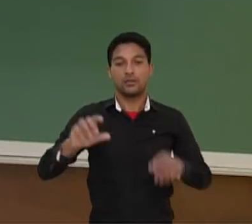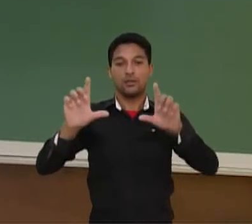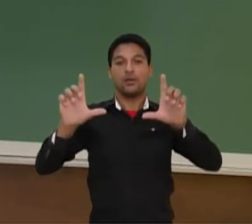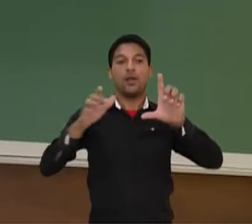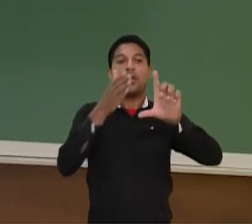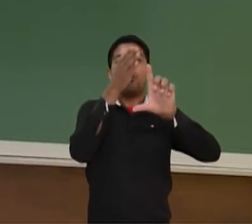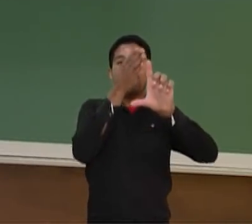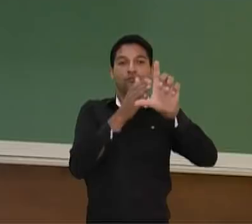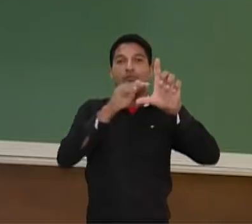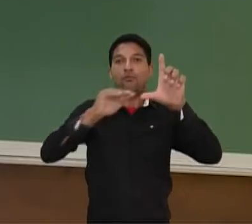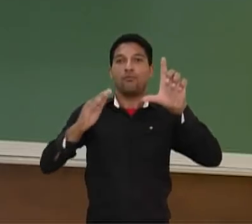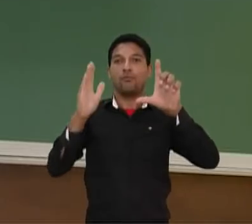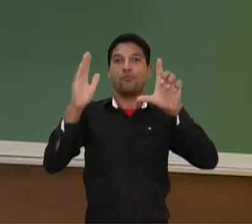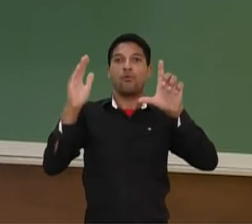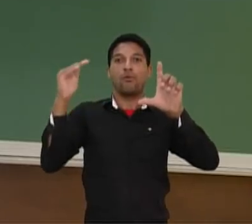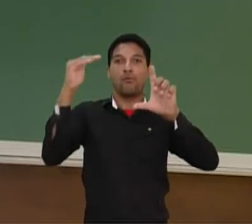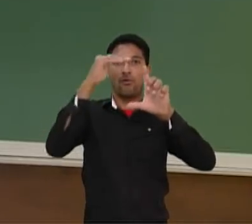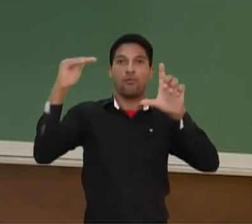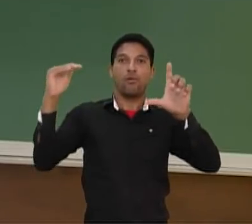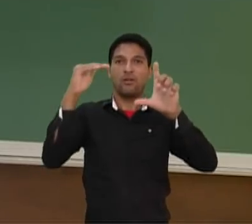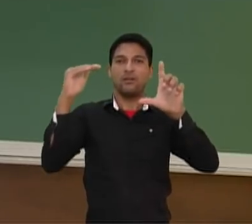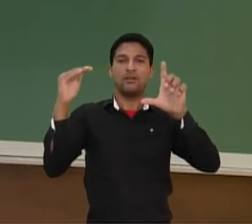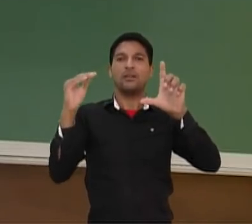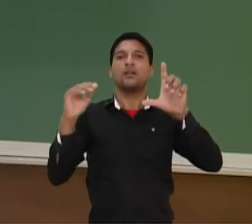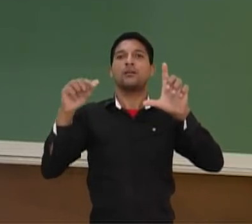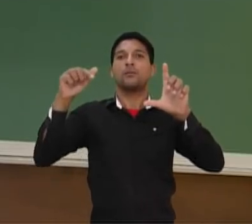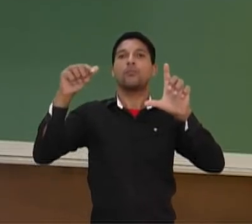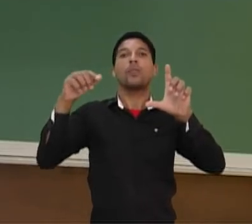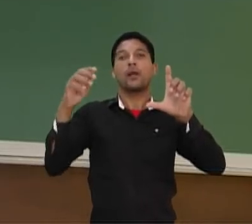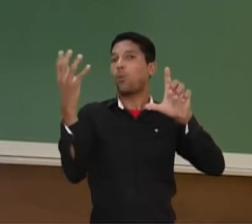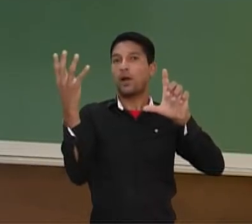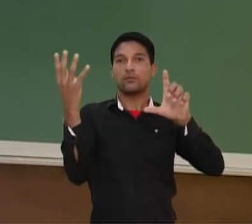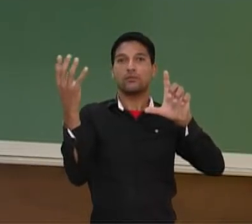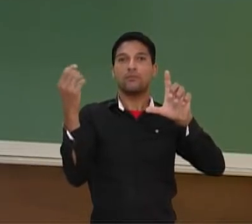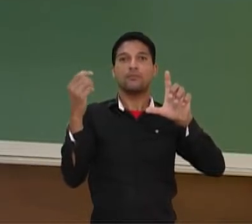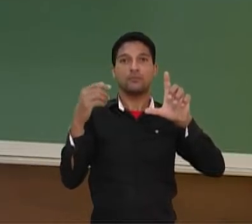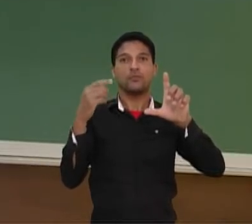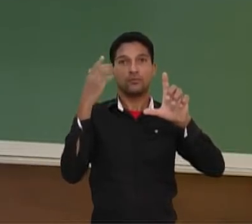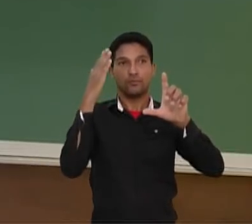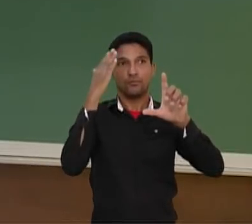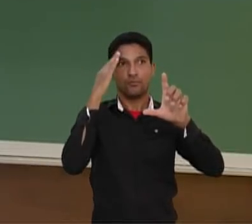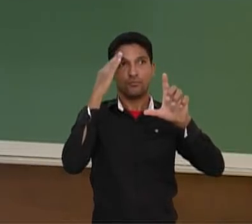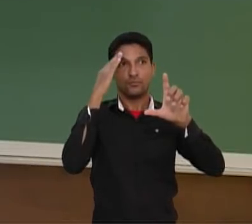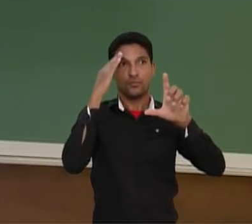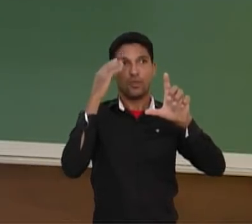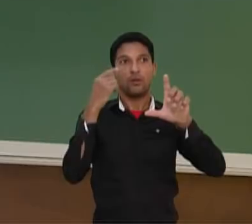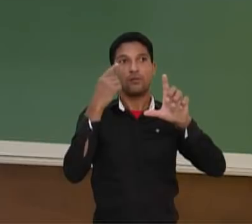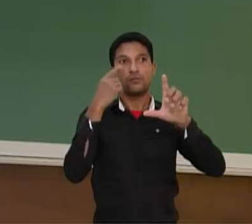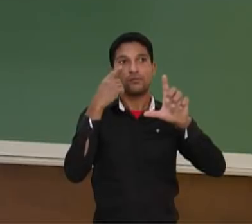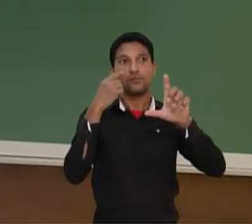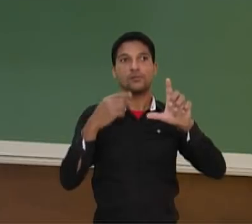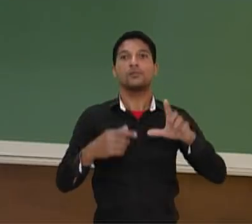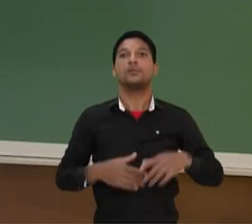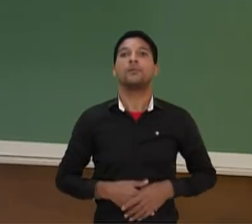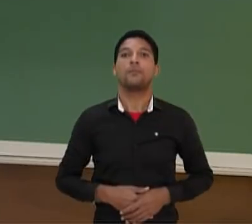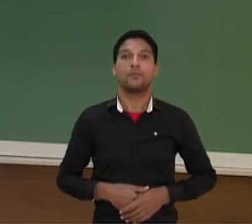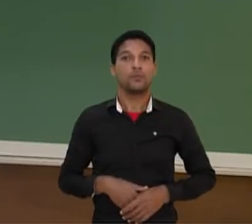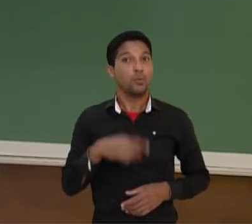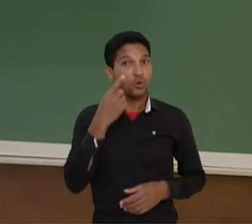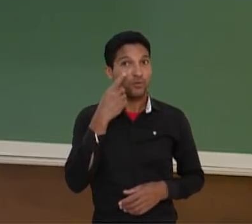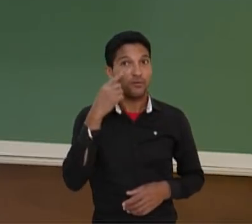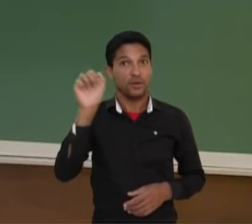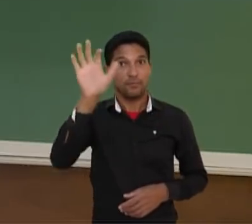quatro ângulos internos, quatro ângulos externos. Tudo quatro. Menos as diagonais. As diagonais são duas.